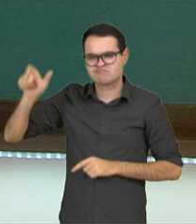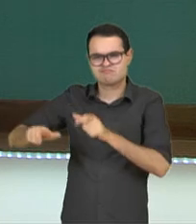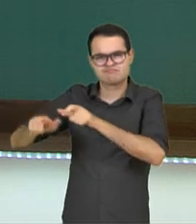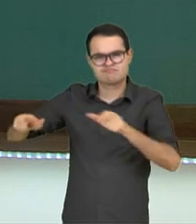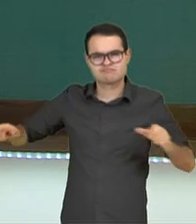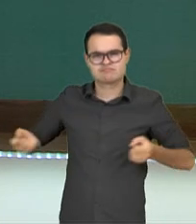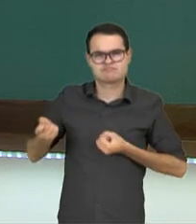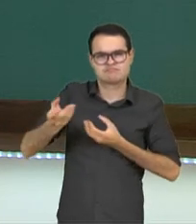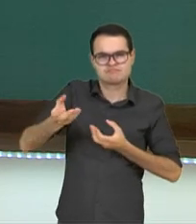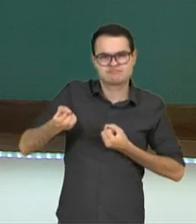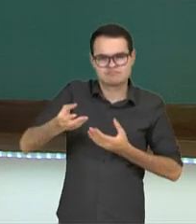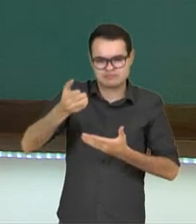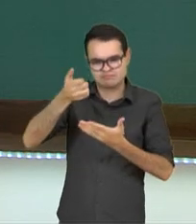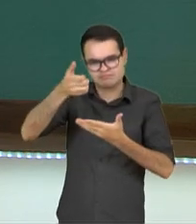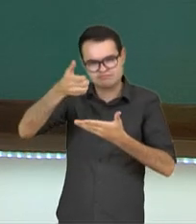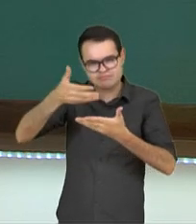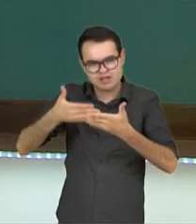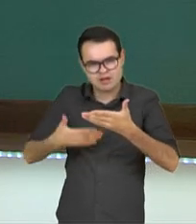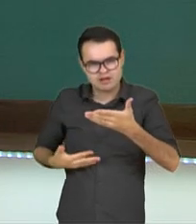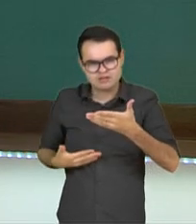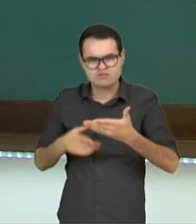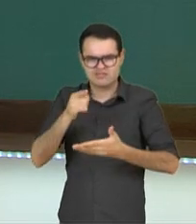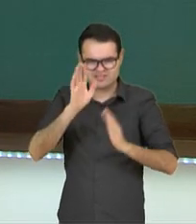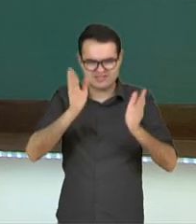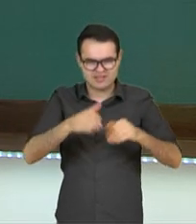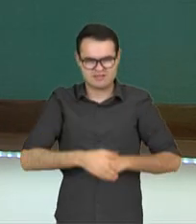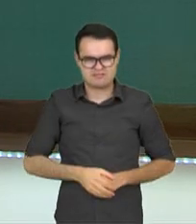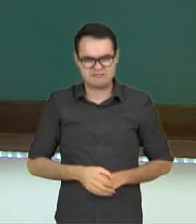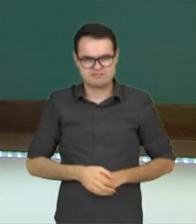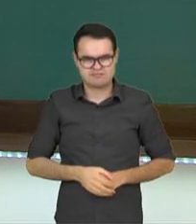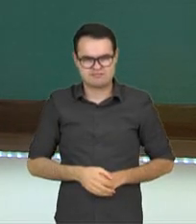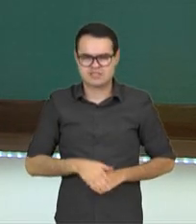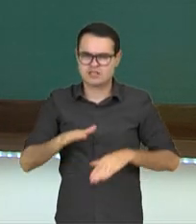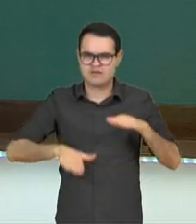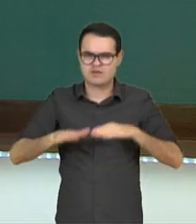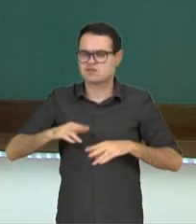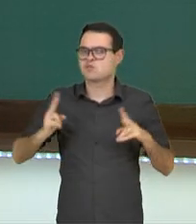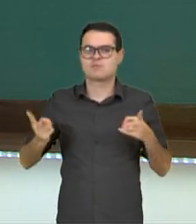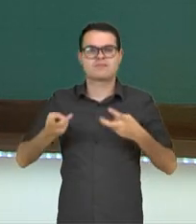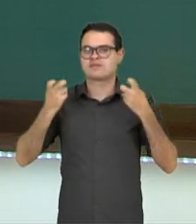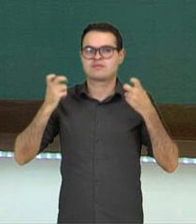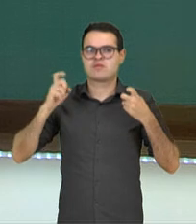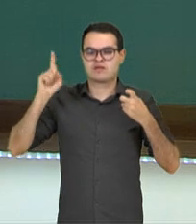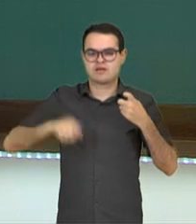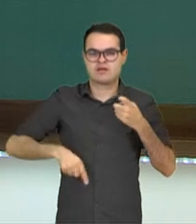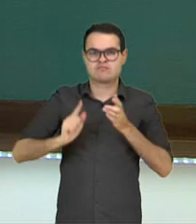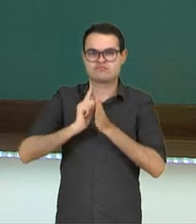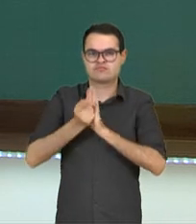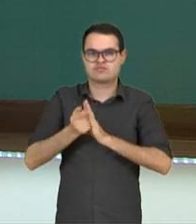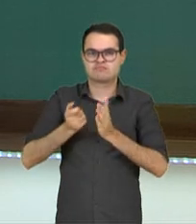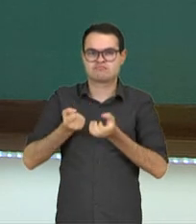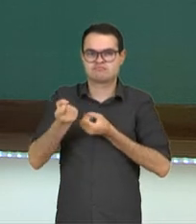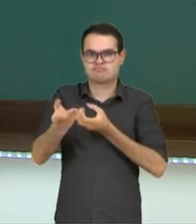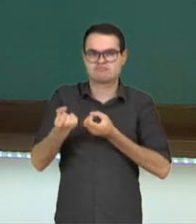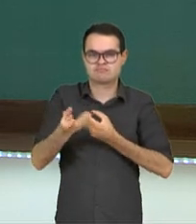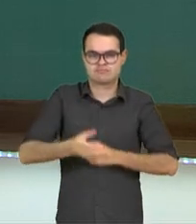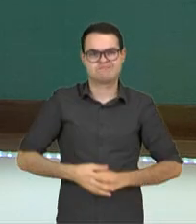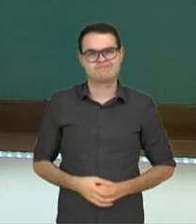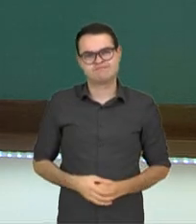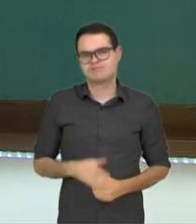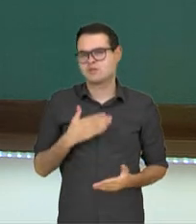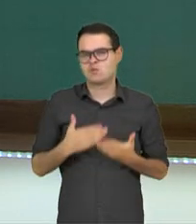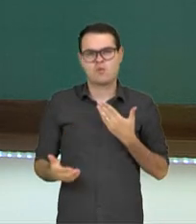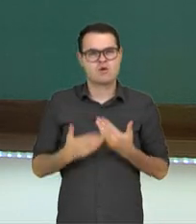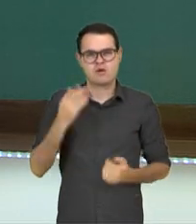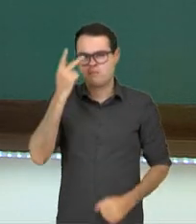Você já escreveu um depoimento? Aposto que já, mas você não deve ter estocado o que é um depoimento, tá? Qualquer pessoa pode